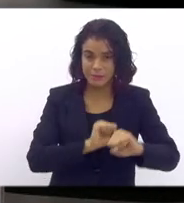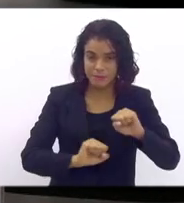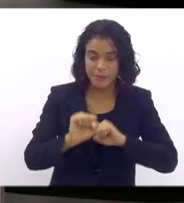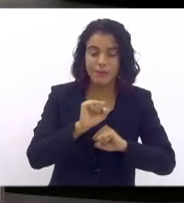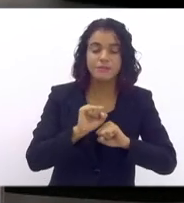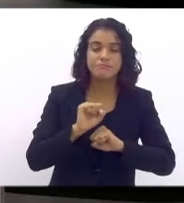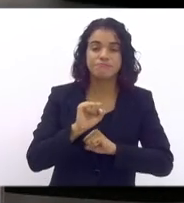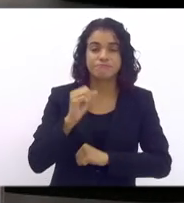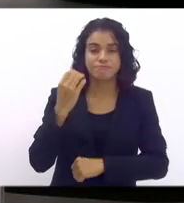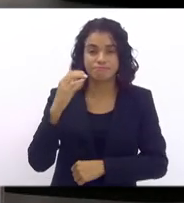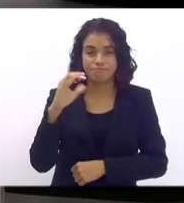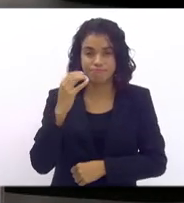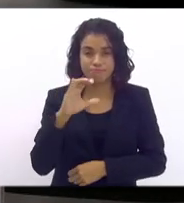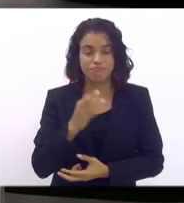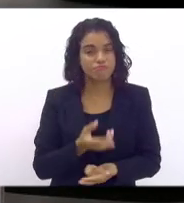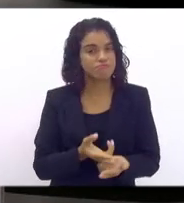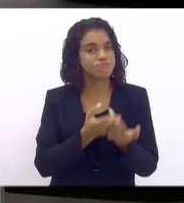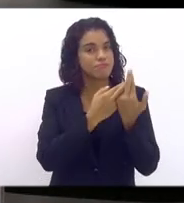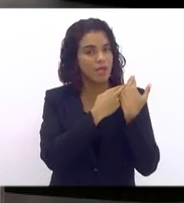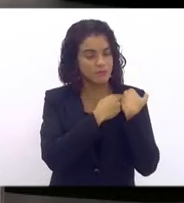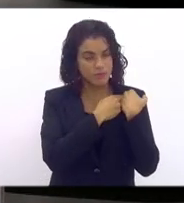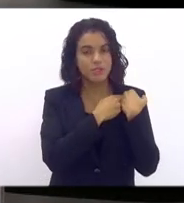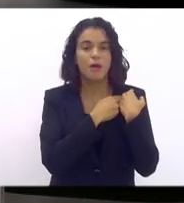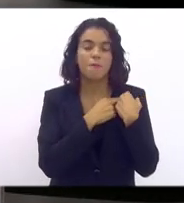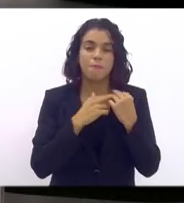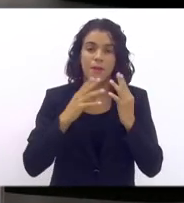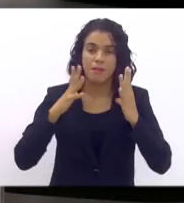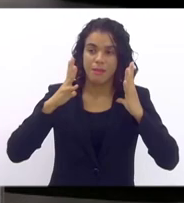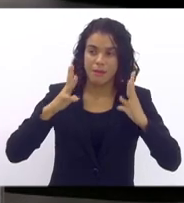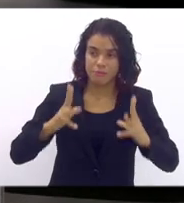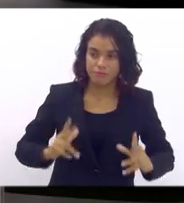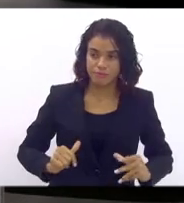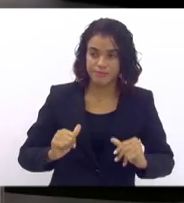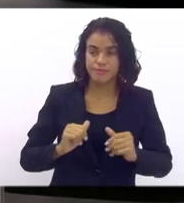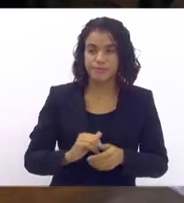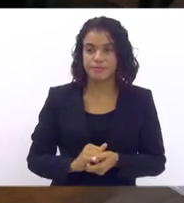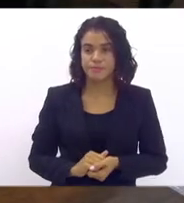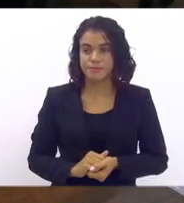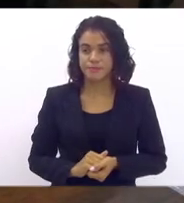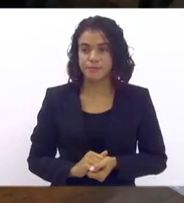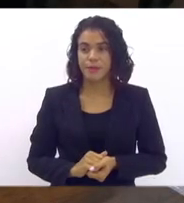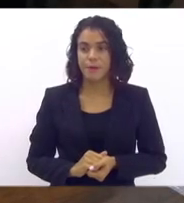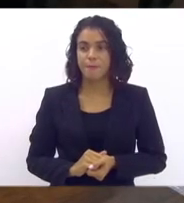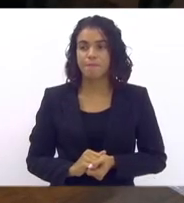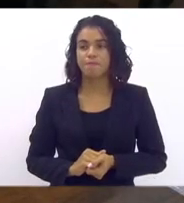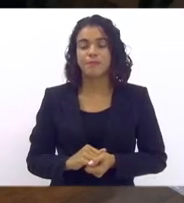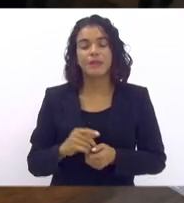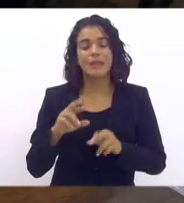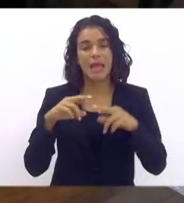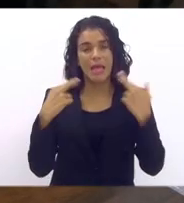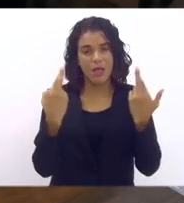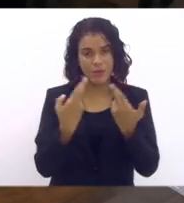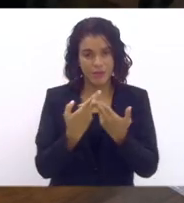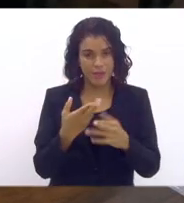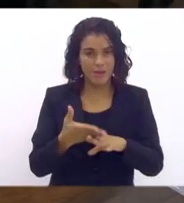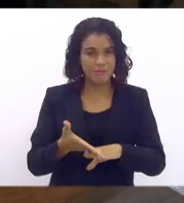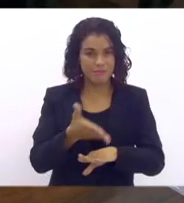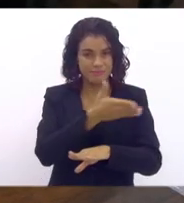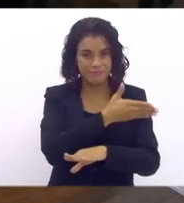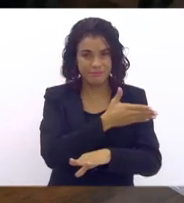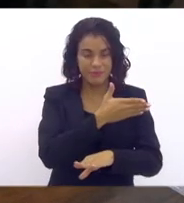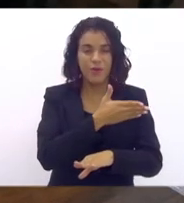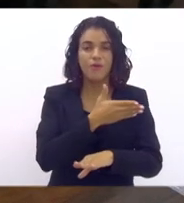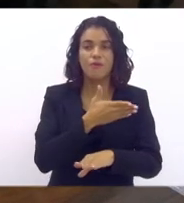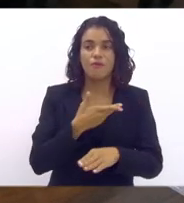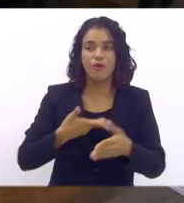tal nação já que eles já tinham todas as autorizações para tal sem interromper na reunião passada na audiência passada foi colocada aqui